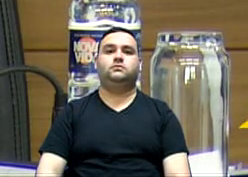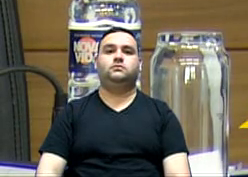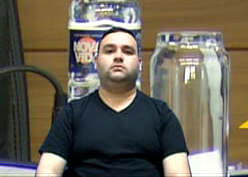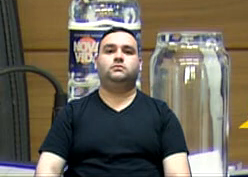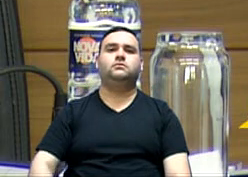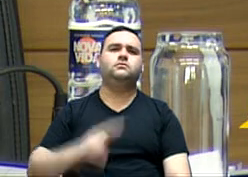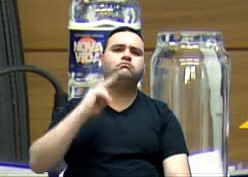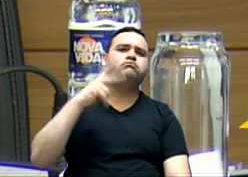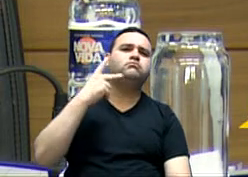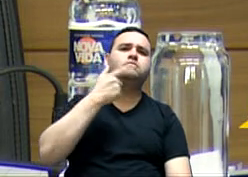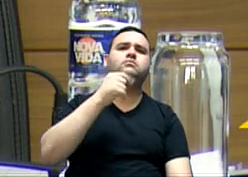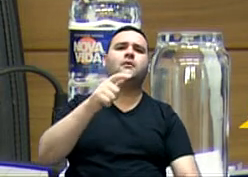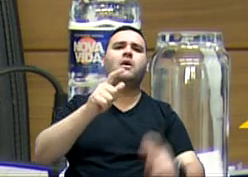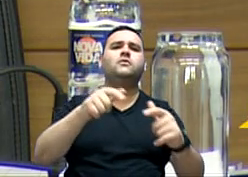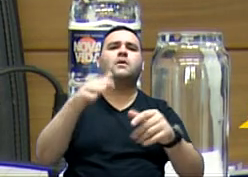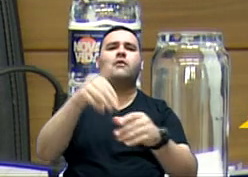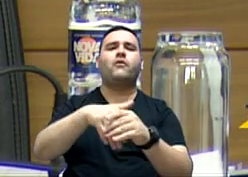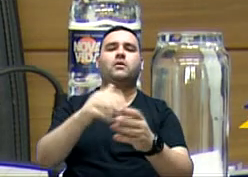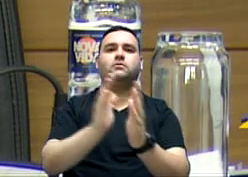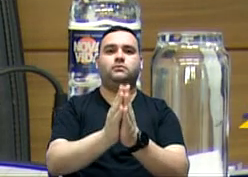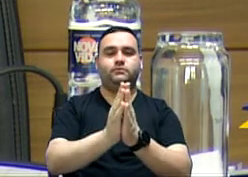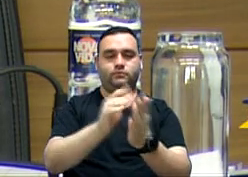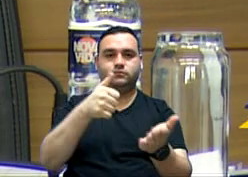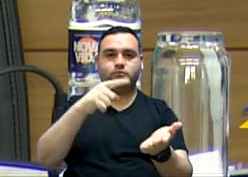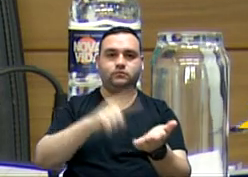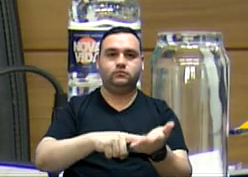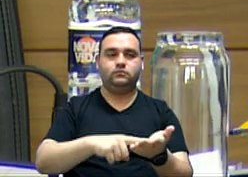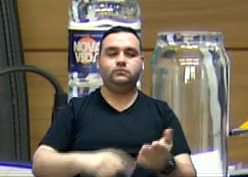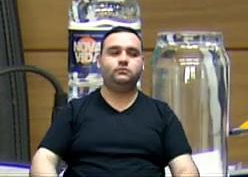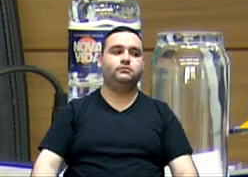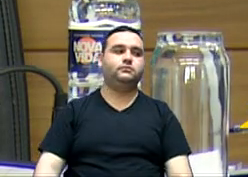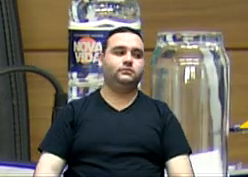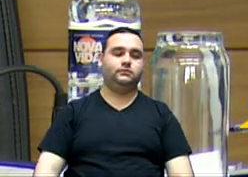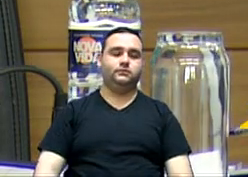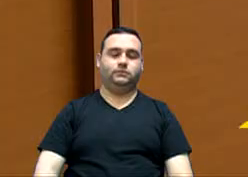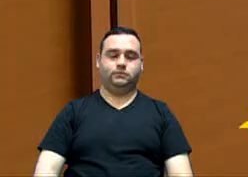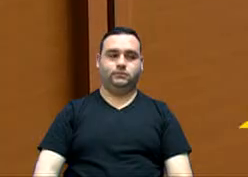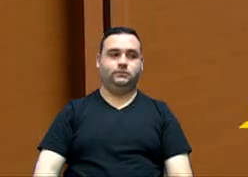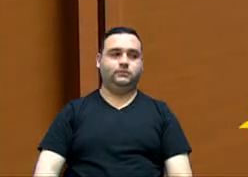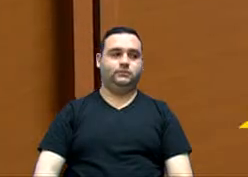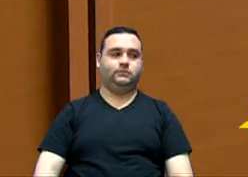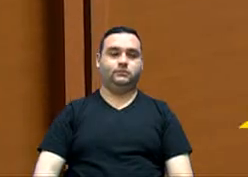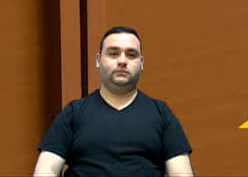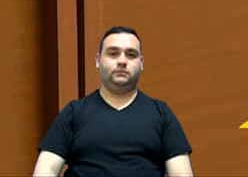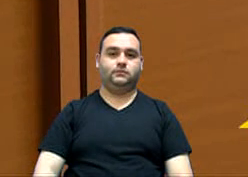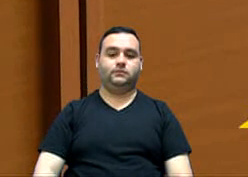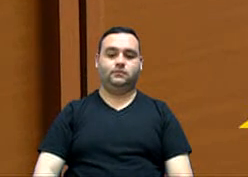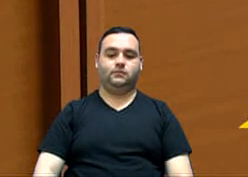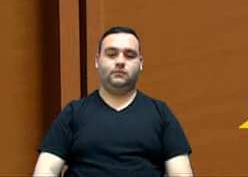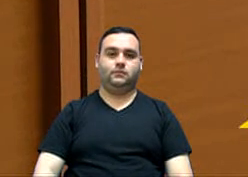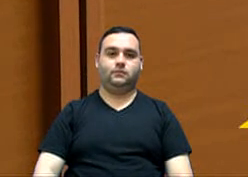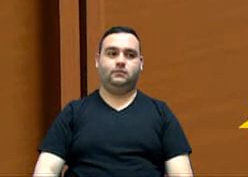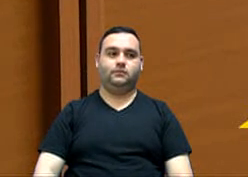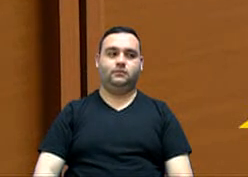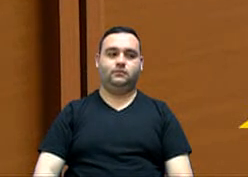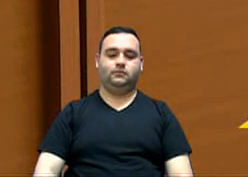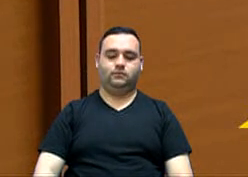Cadê o vereador João Donizete, por gentileza, seu voto?